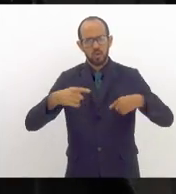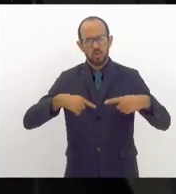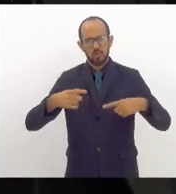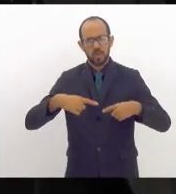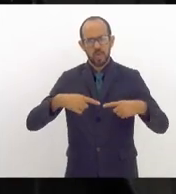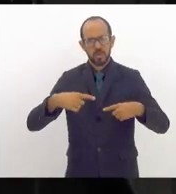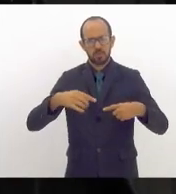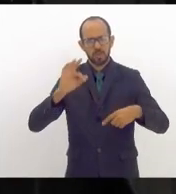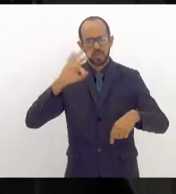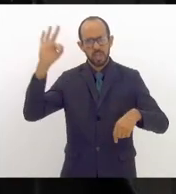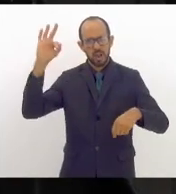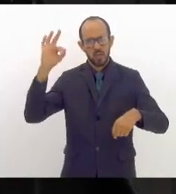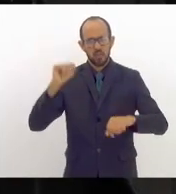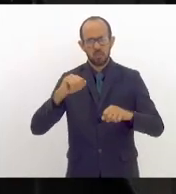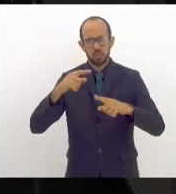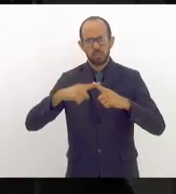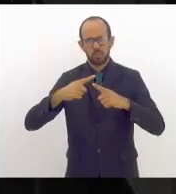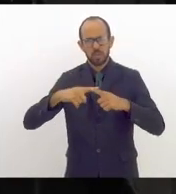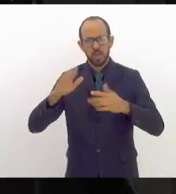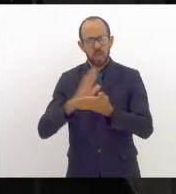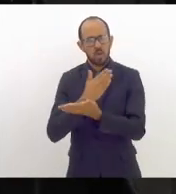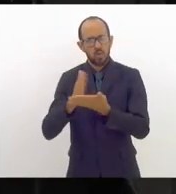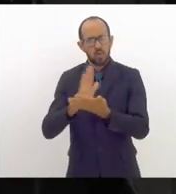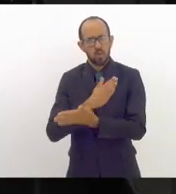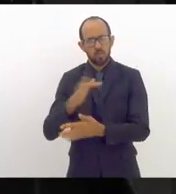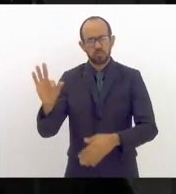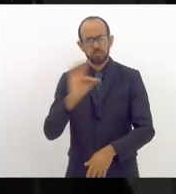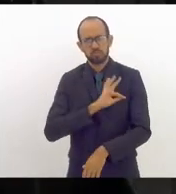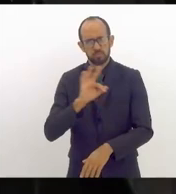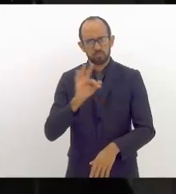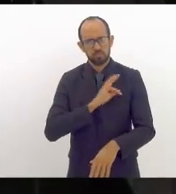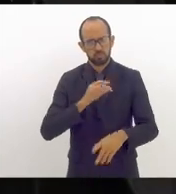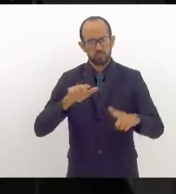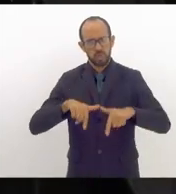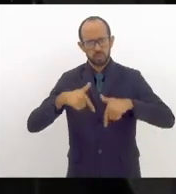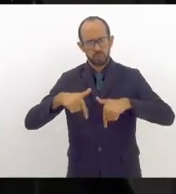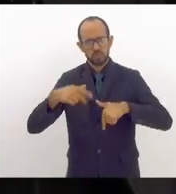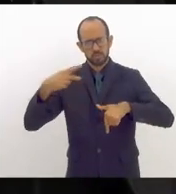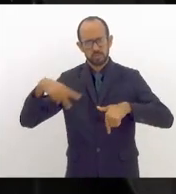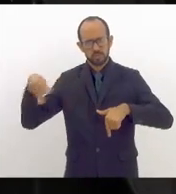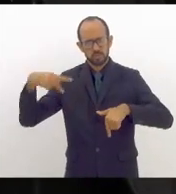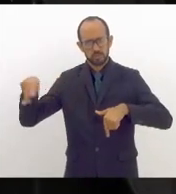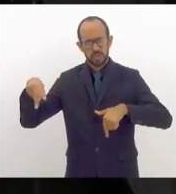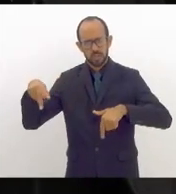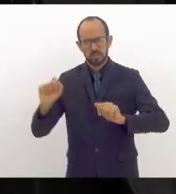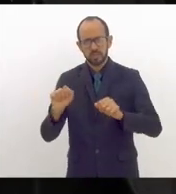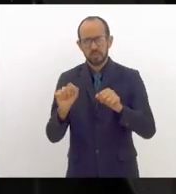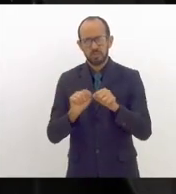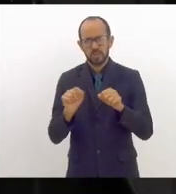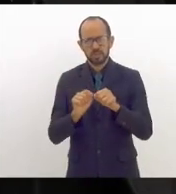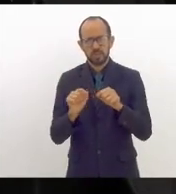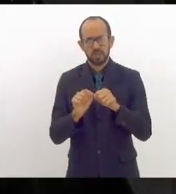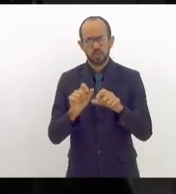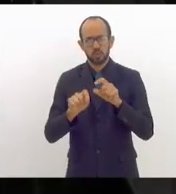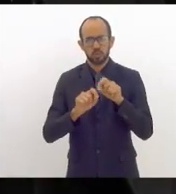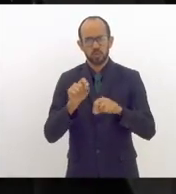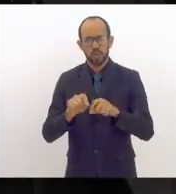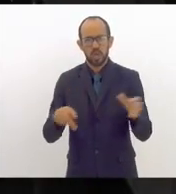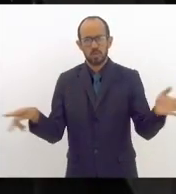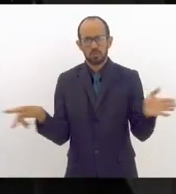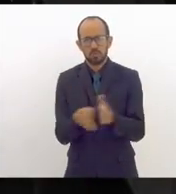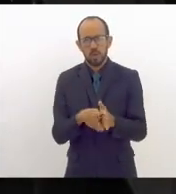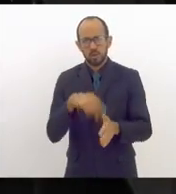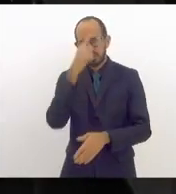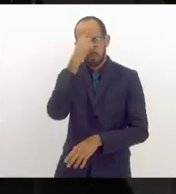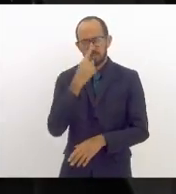determinados agentes da Polícia Rodoviária Federal por suas atitudes estão colocando em cheque a própria imagem